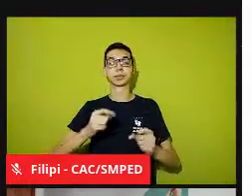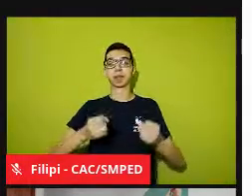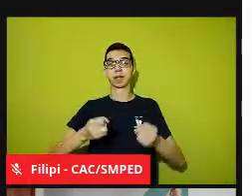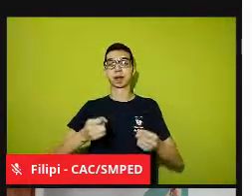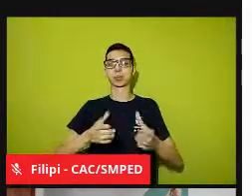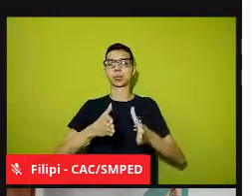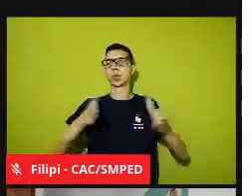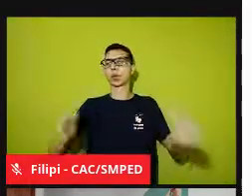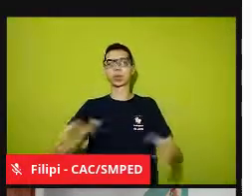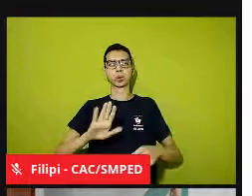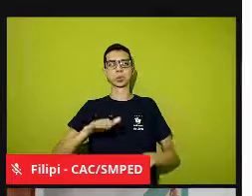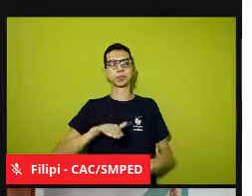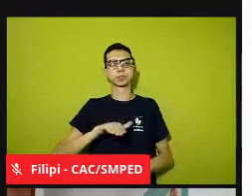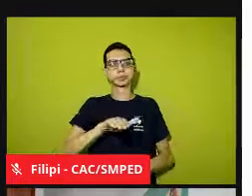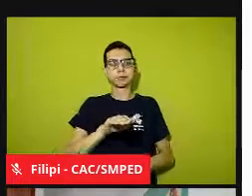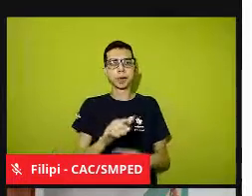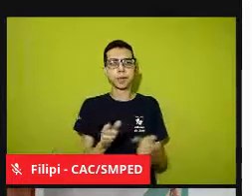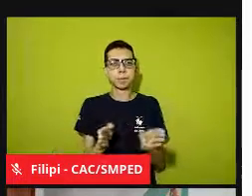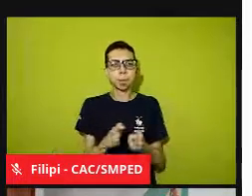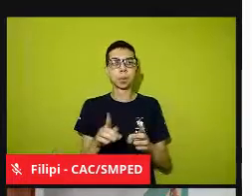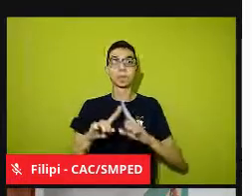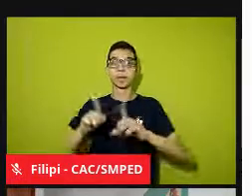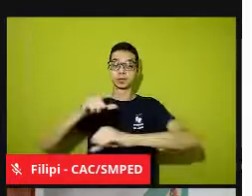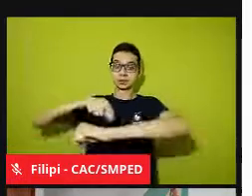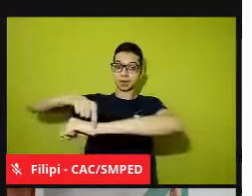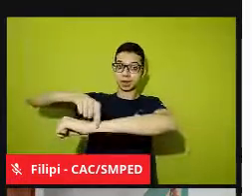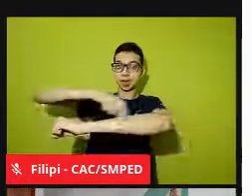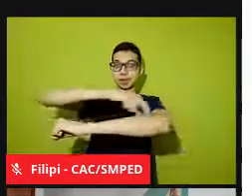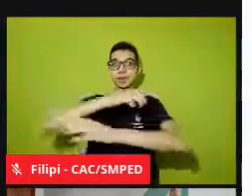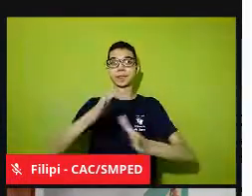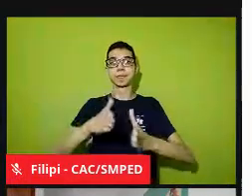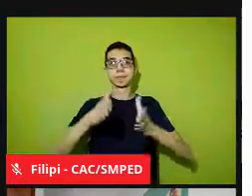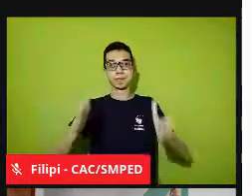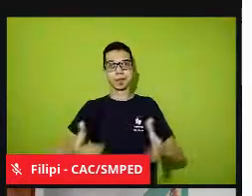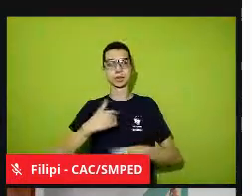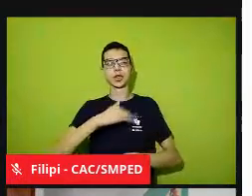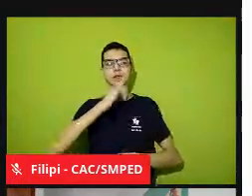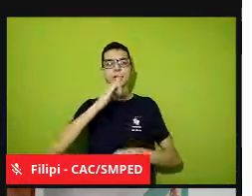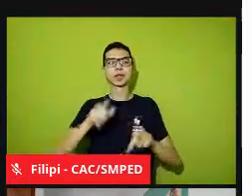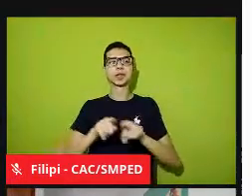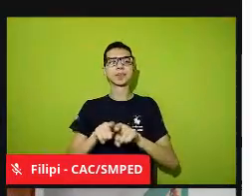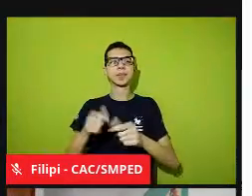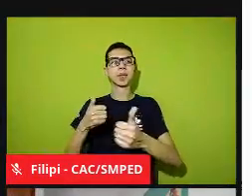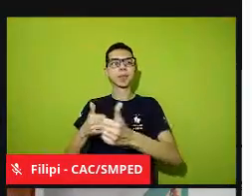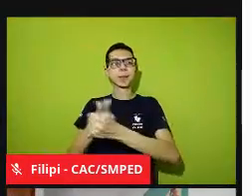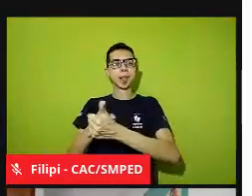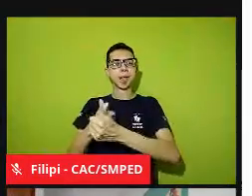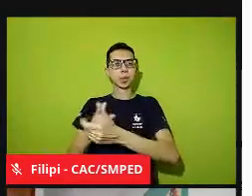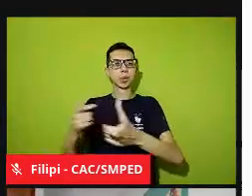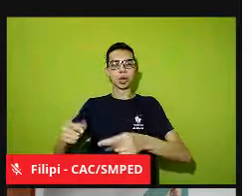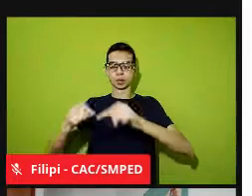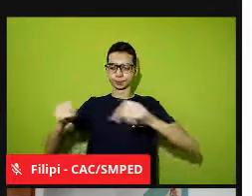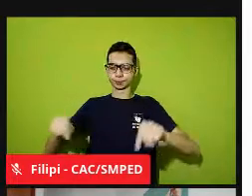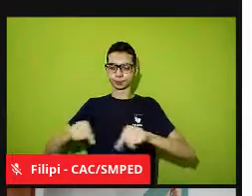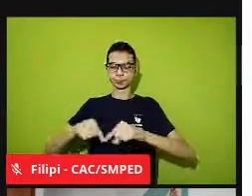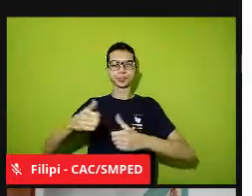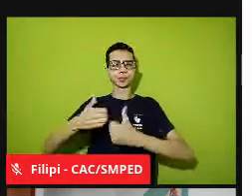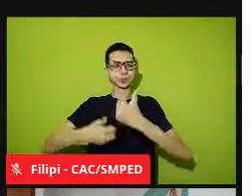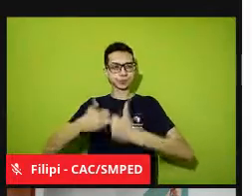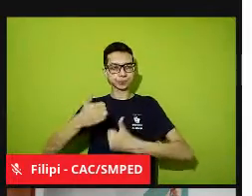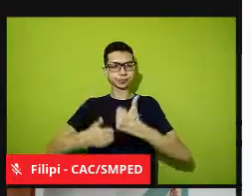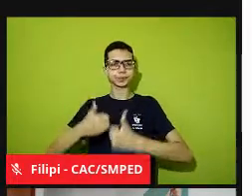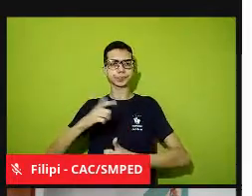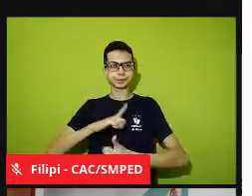uma pista de caminhada e aquela quadra de futebol que eu falei que tinha ali do lado da UBS, e a entrada aqui do